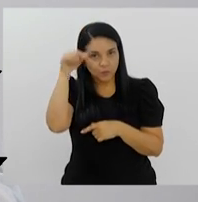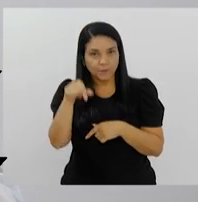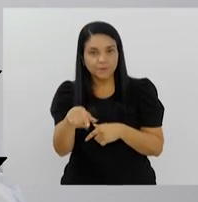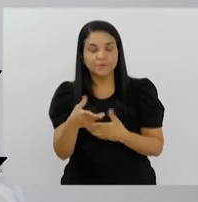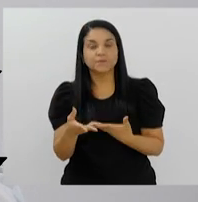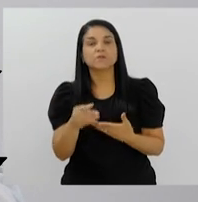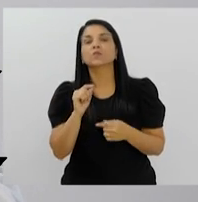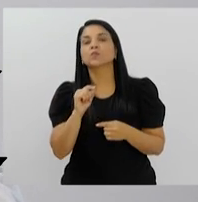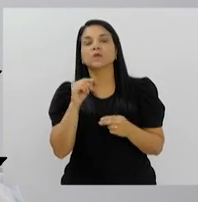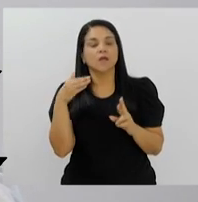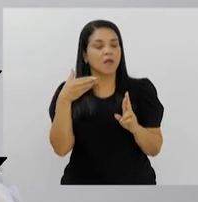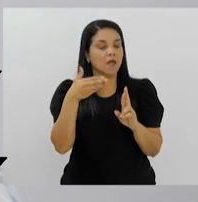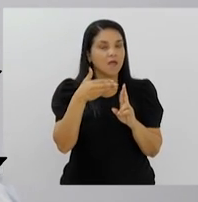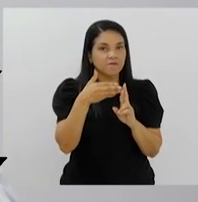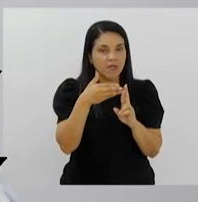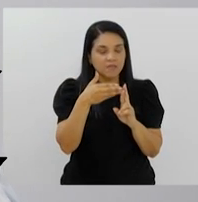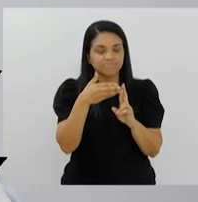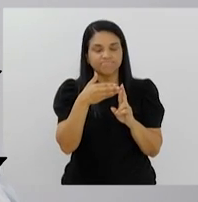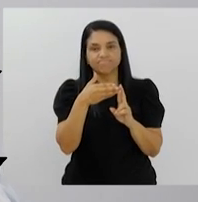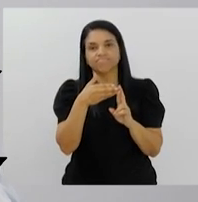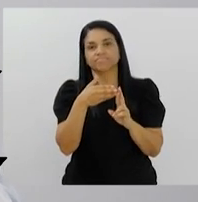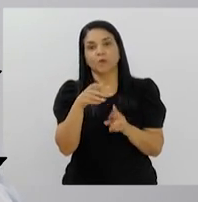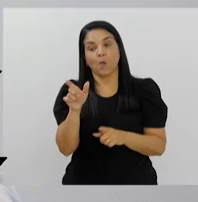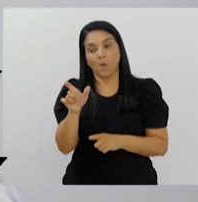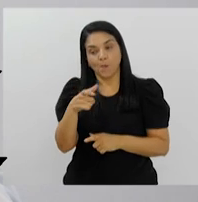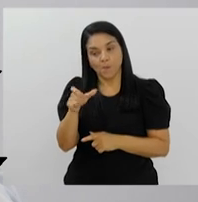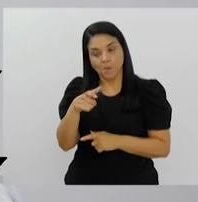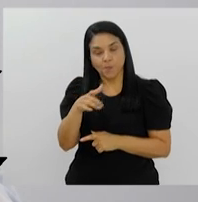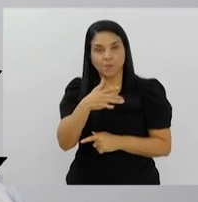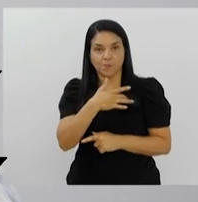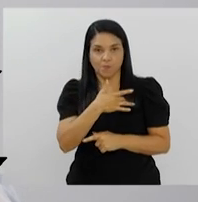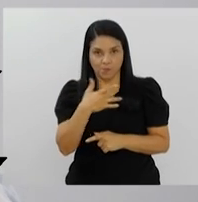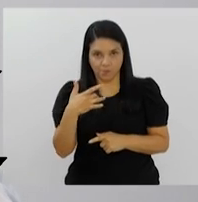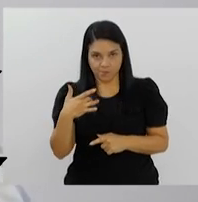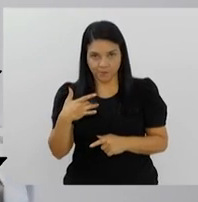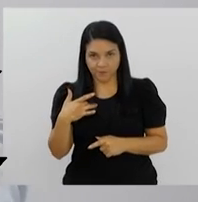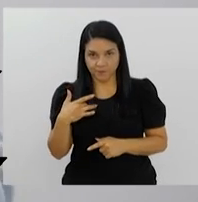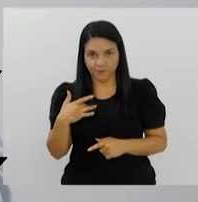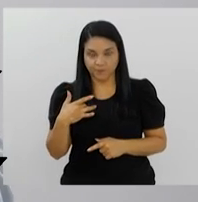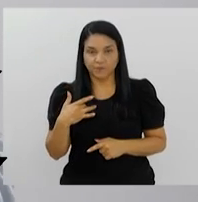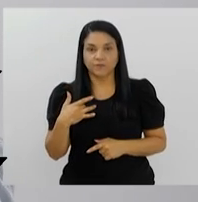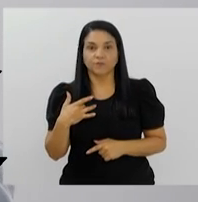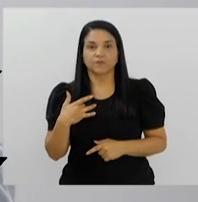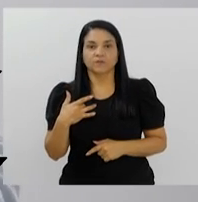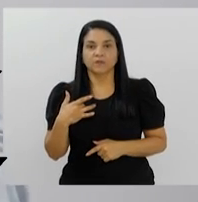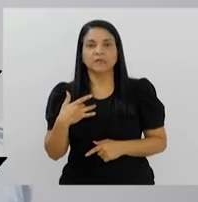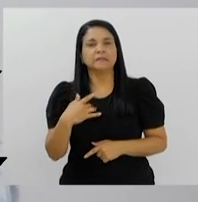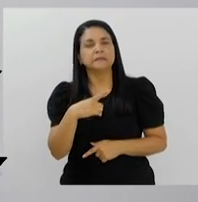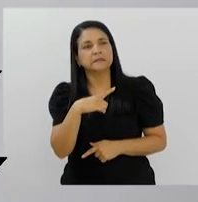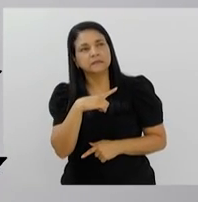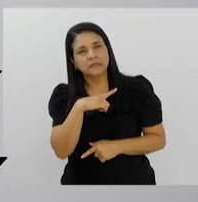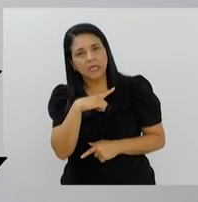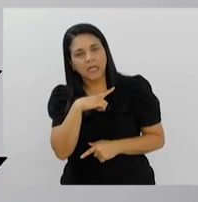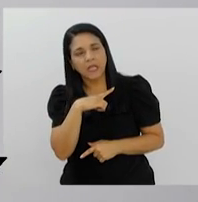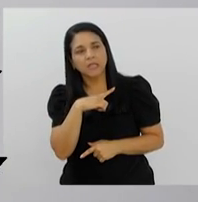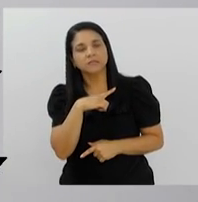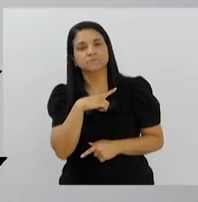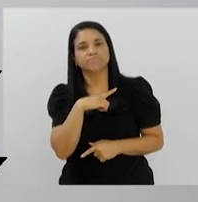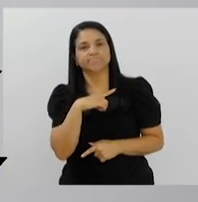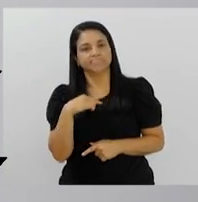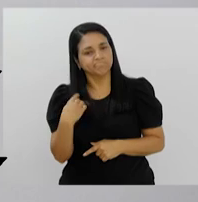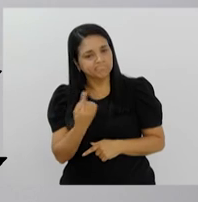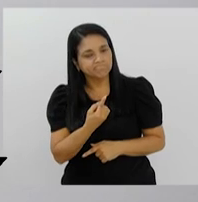a aos planos de saúde a gente tem uma demanda